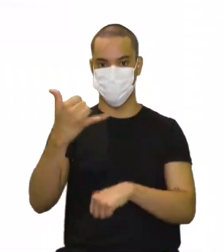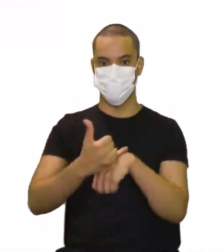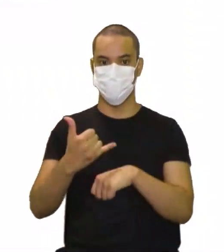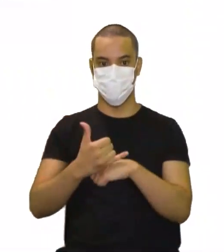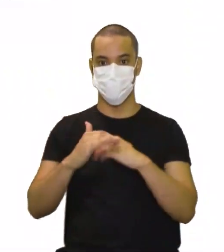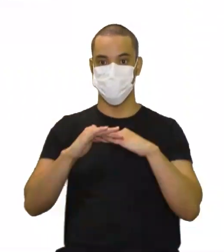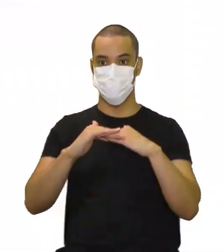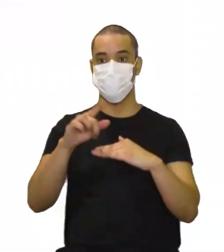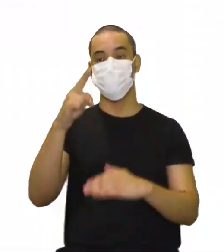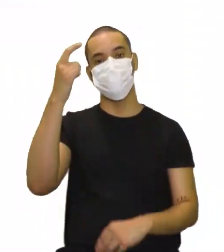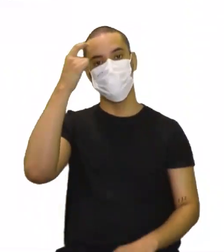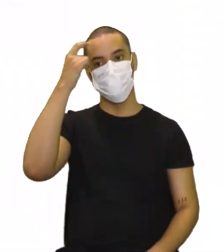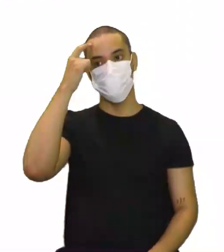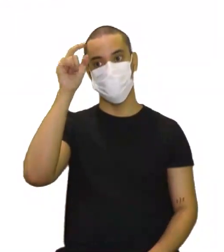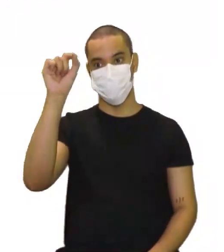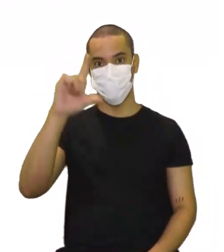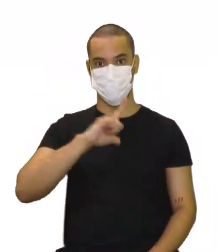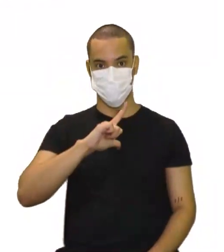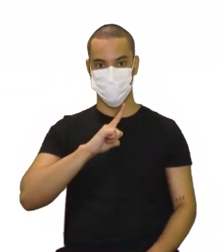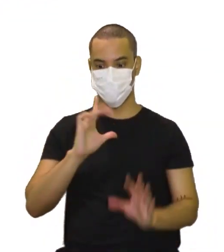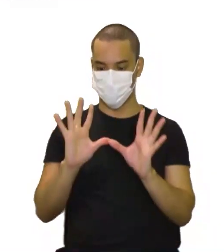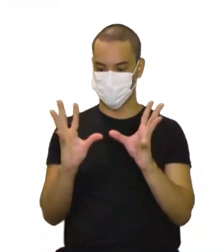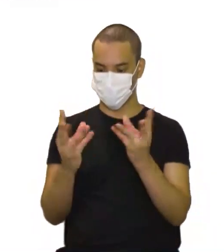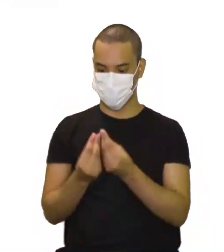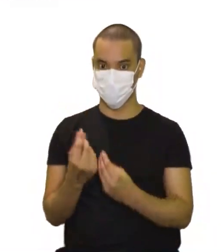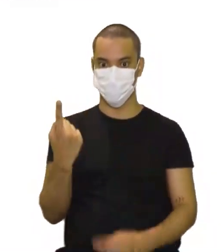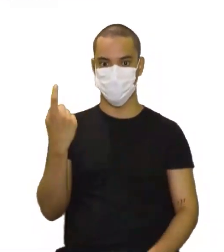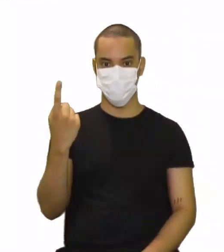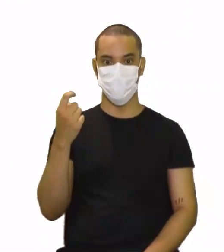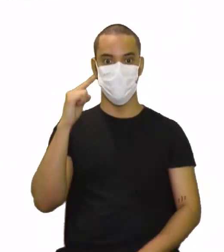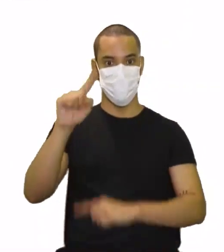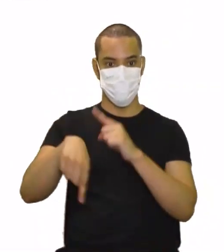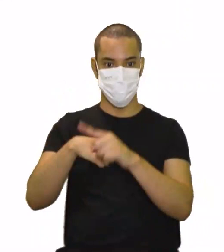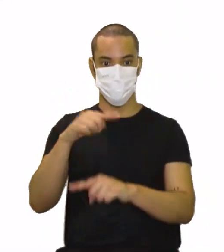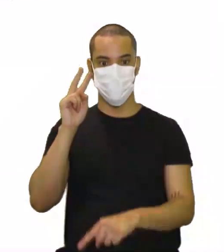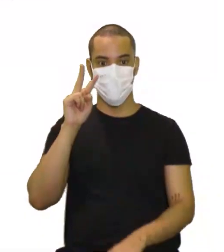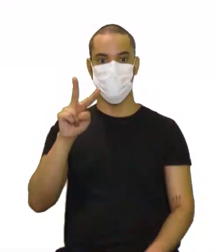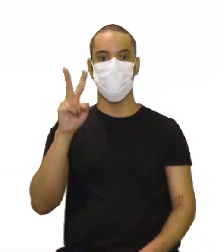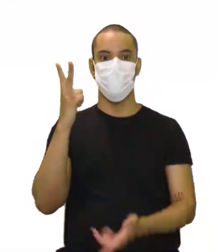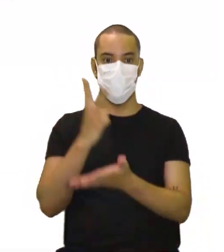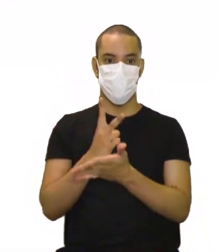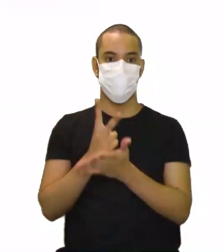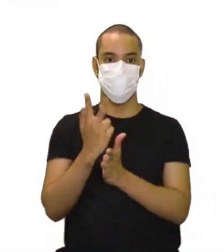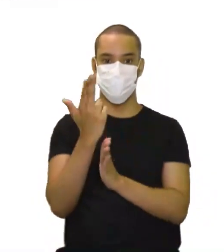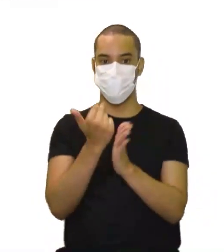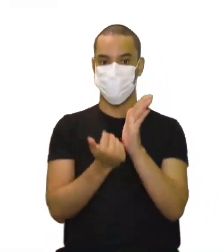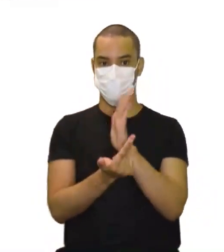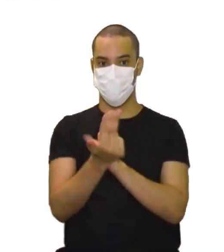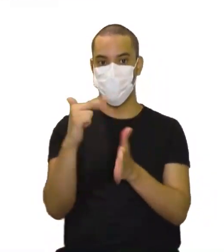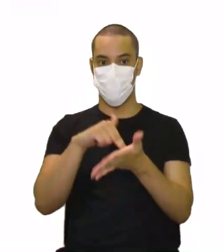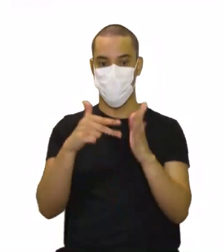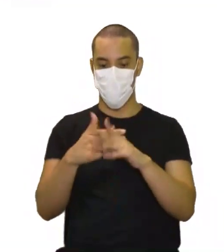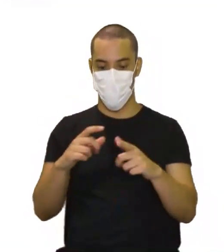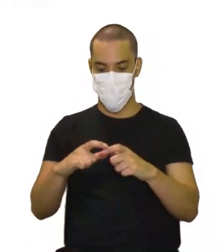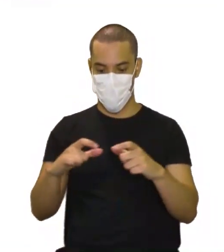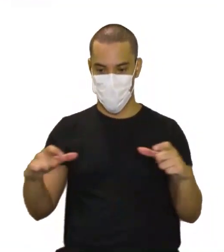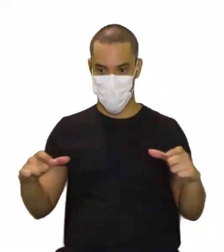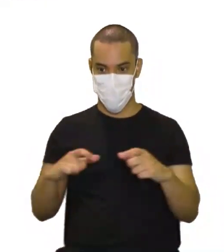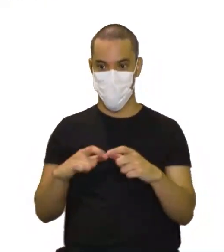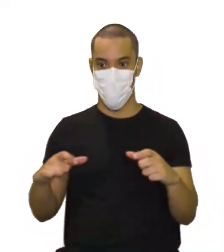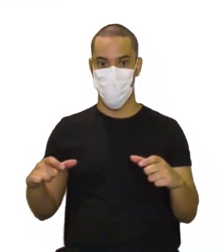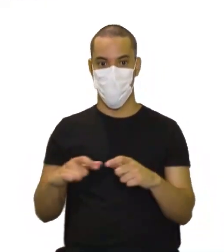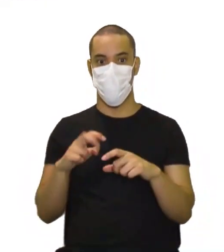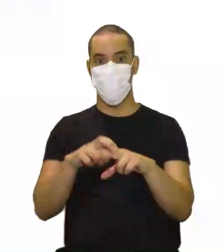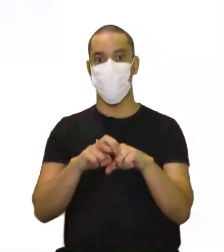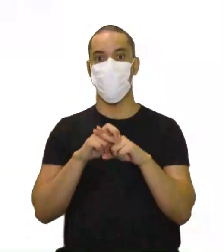uniforme é você pensar, se eu tenho uma partícula, depois vocês vão ver que nós vamos fazer o mesmo desenho como se fosse uma barra. Então,